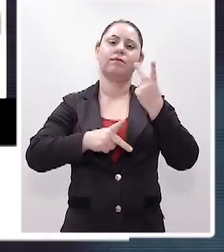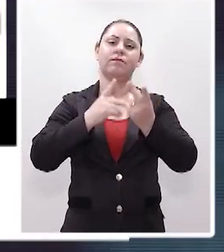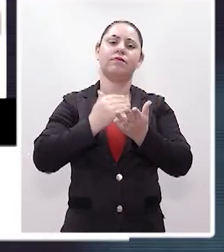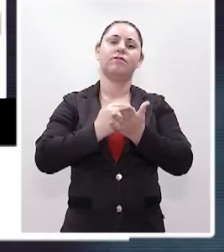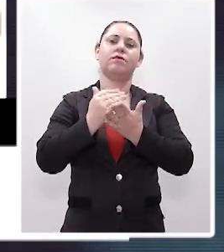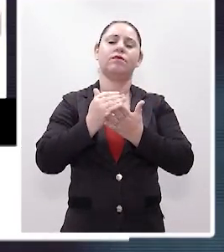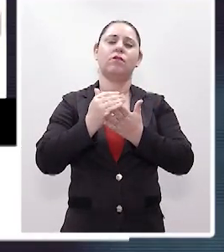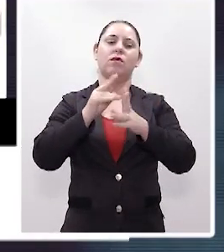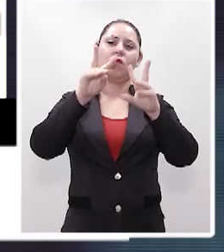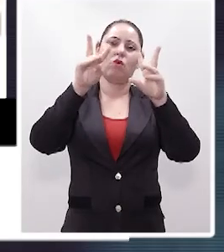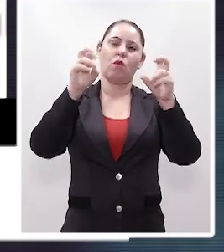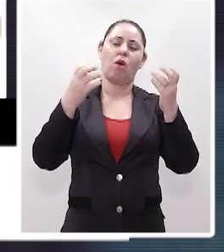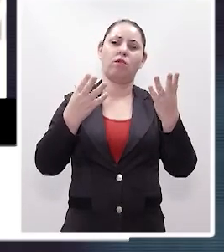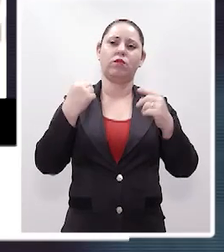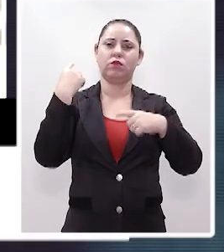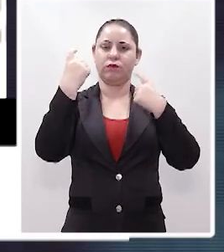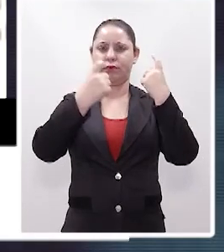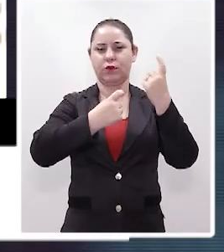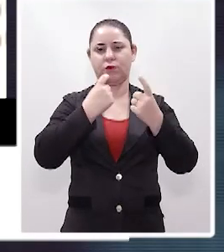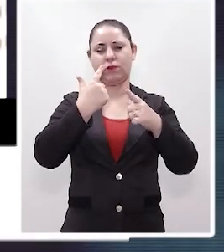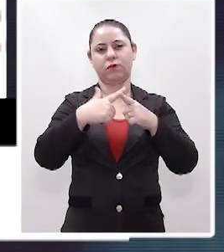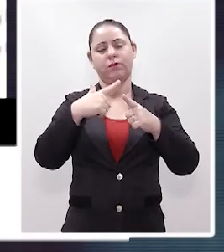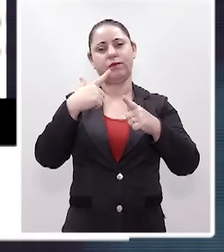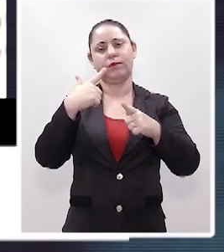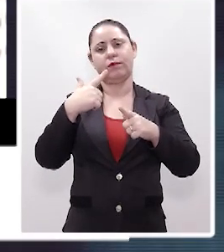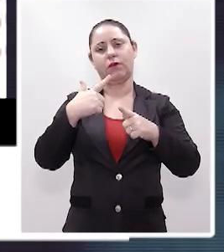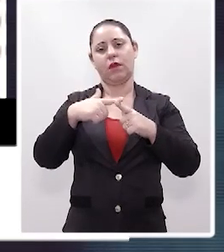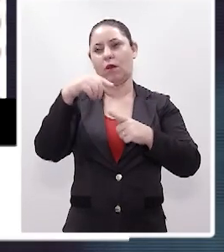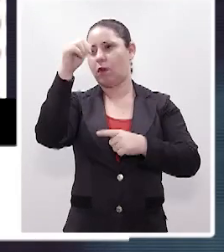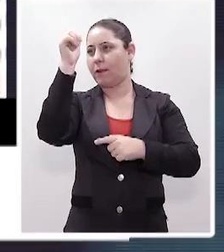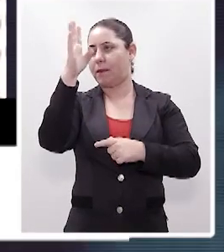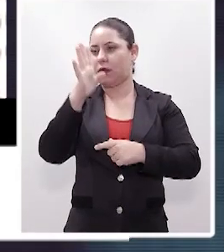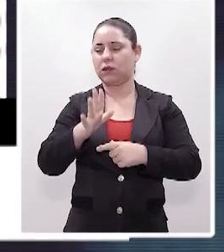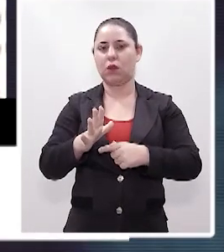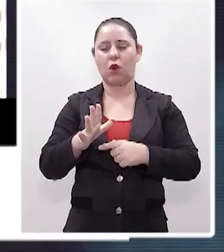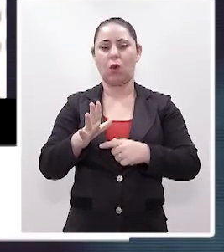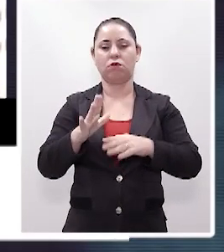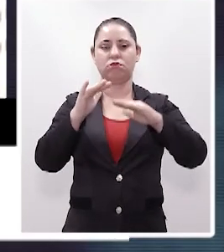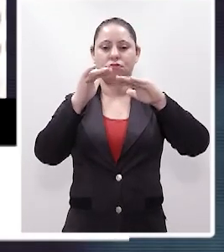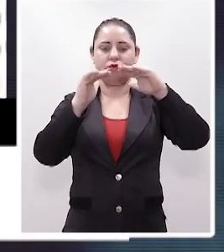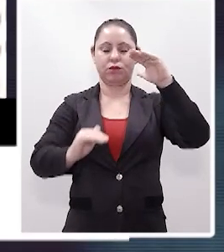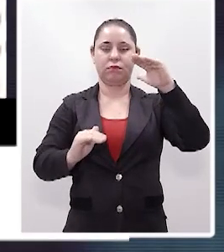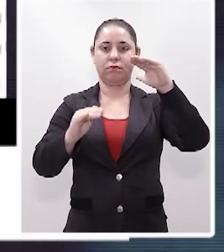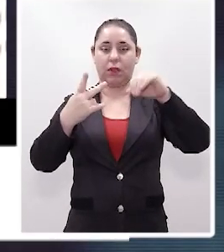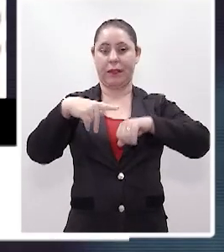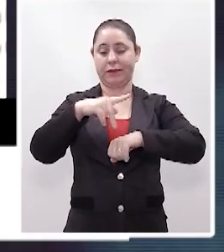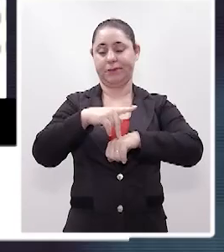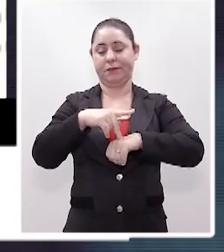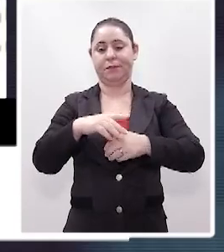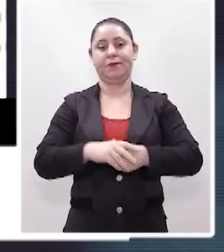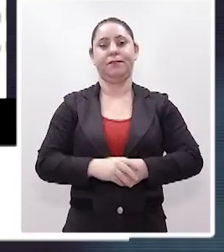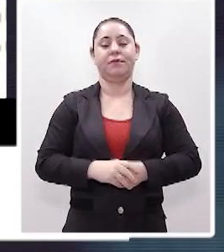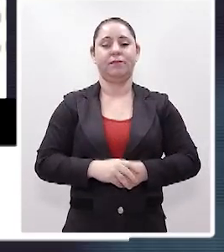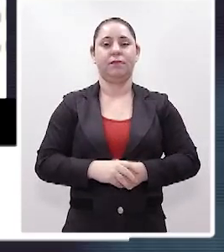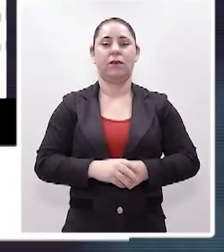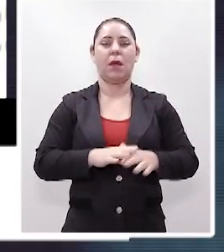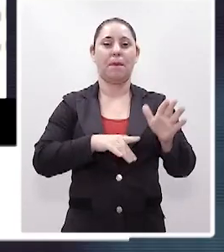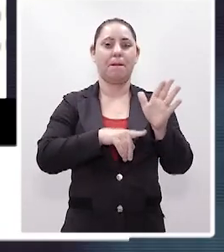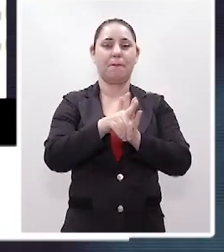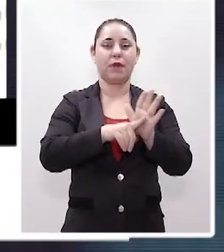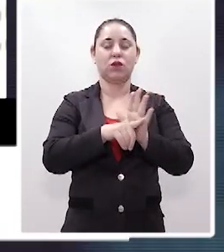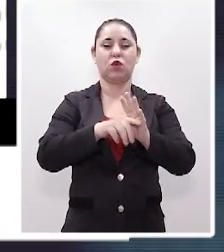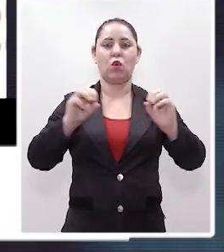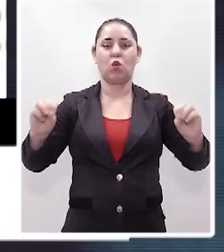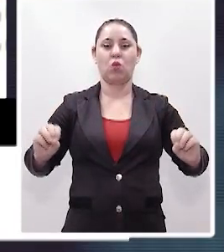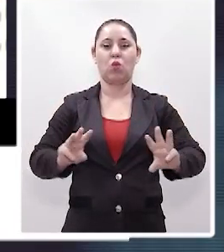falei no começo que o assunto seria um pouco preocupante, porque o Brasil já é um país muito desigual. E uma pesquisa